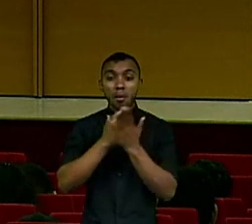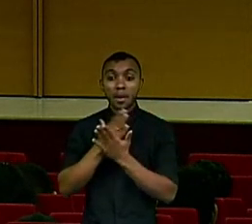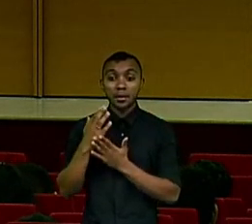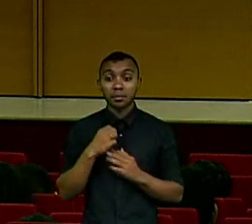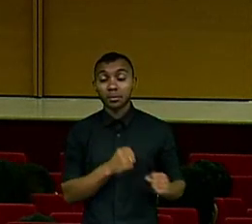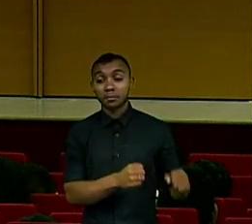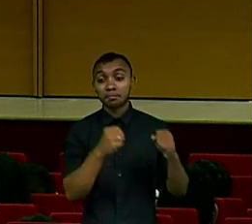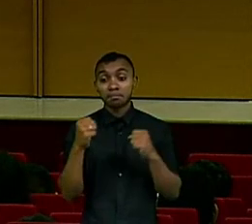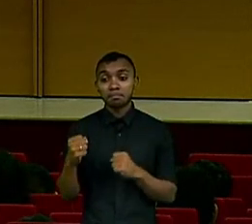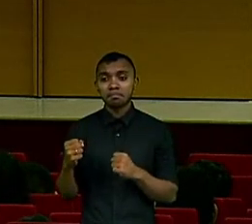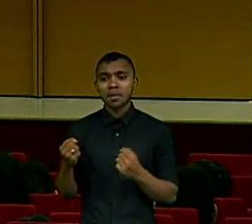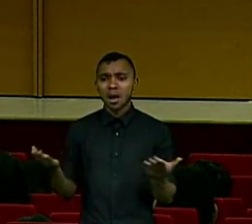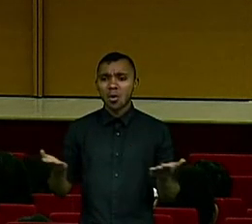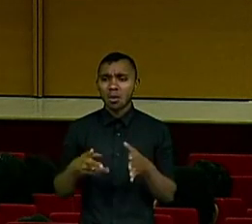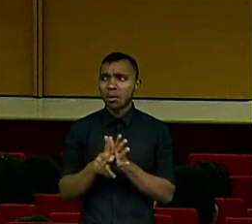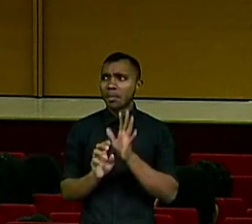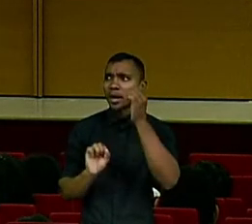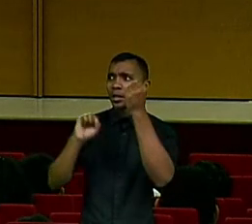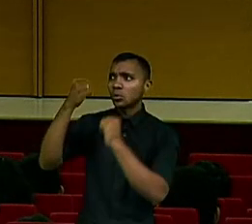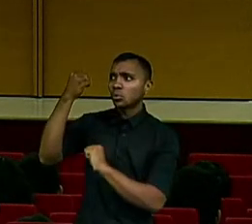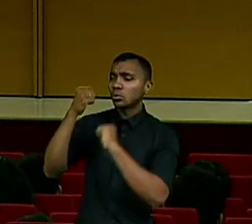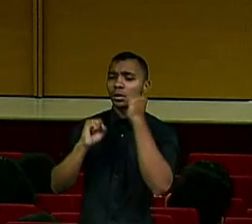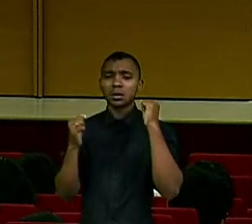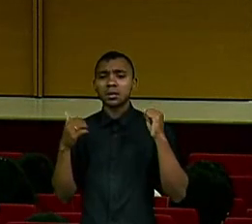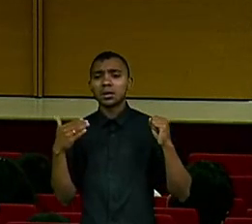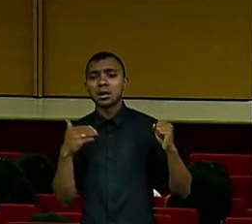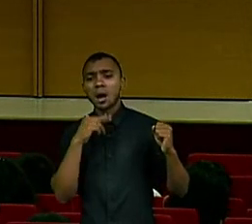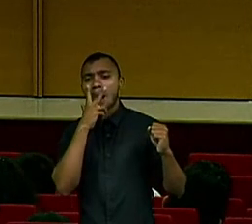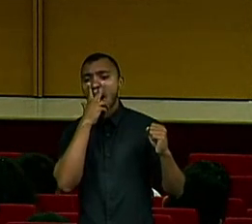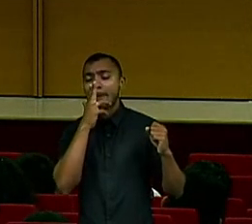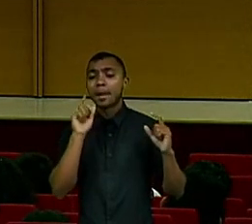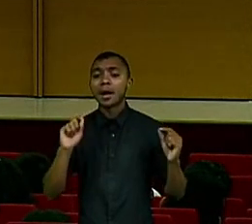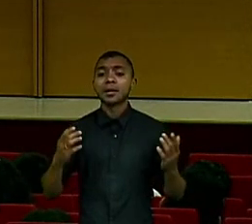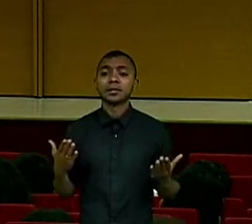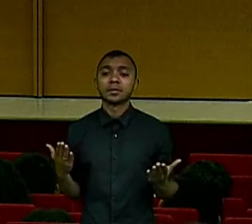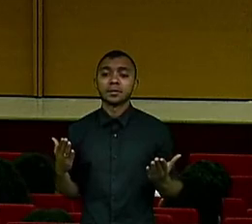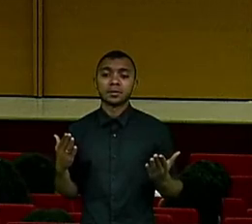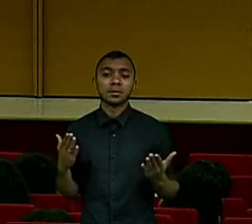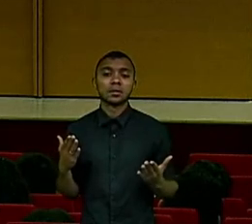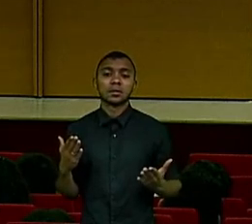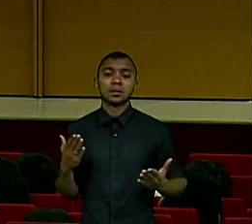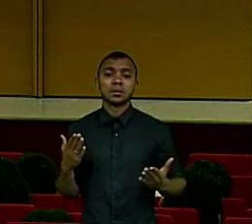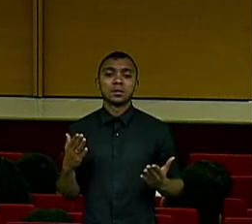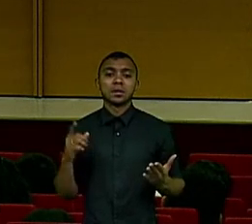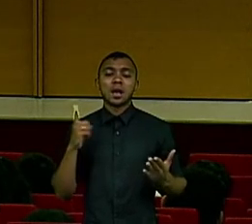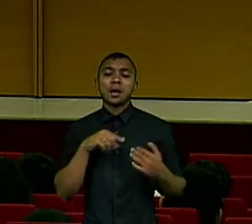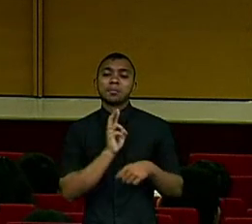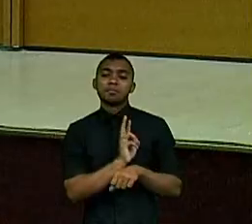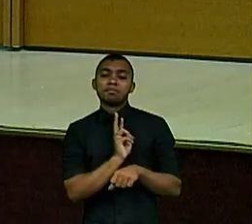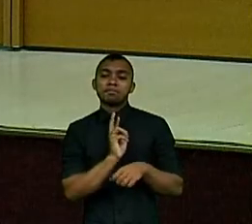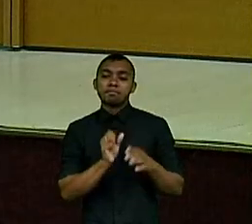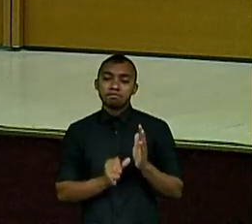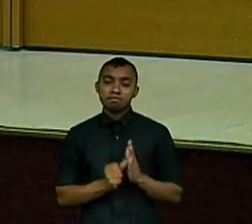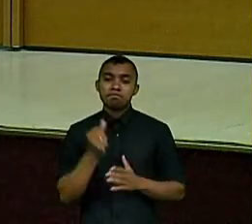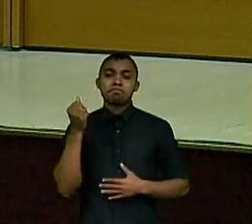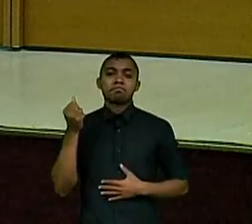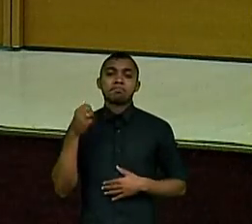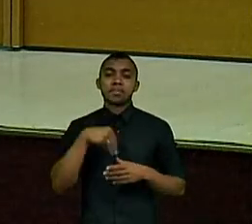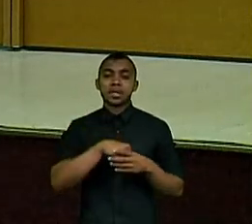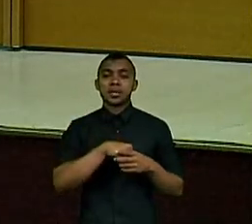a burguesia industrial vai tomar uma visão de protagonismo na mudança da sociedade